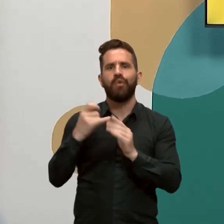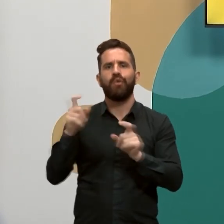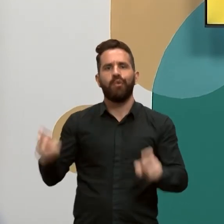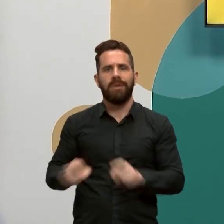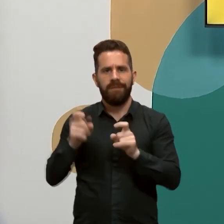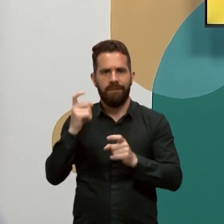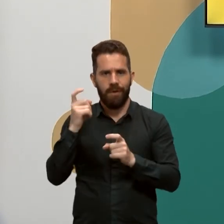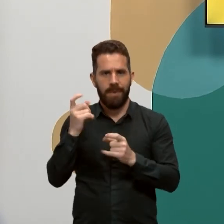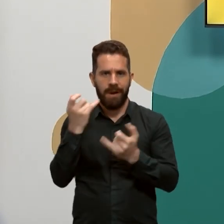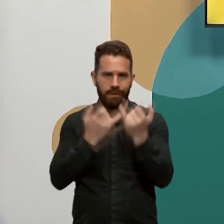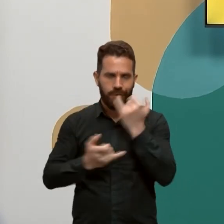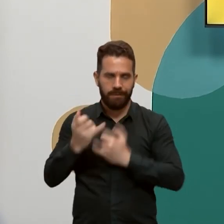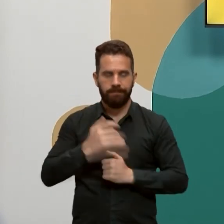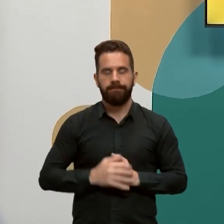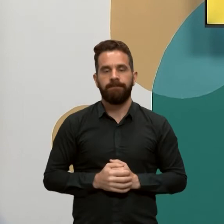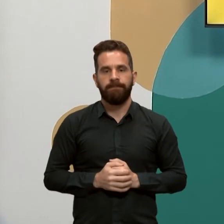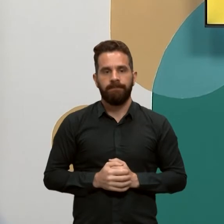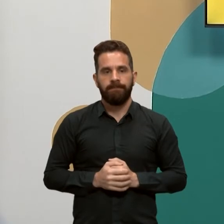Informática.